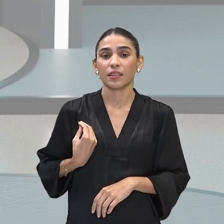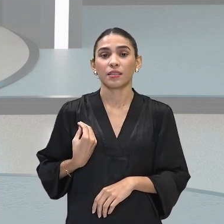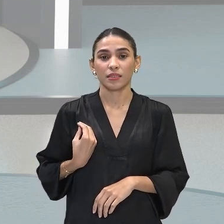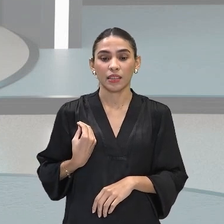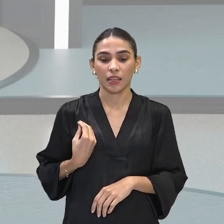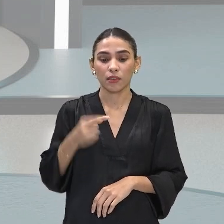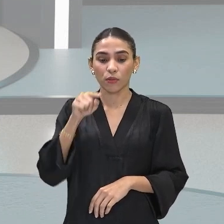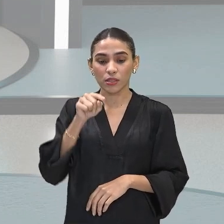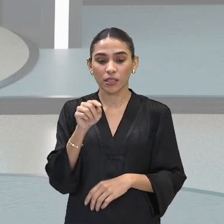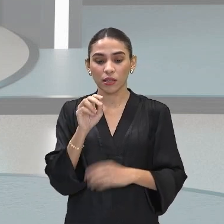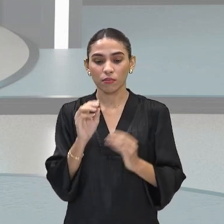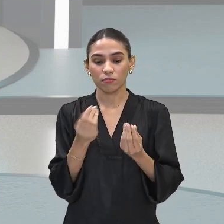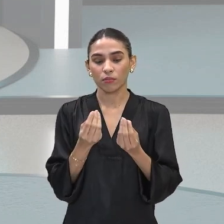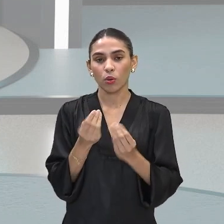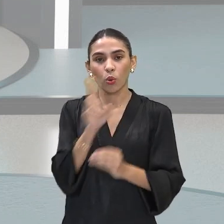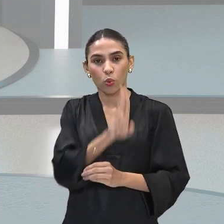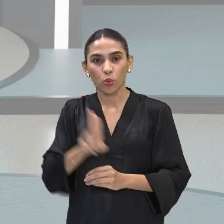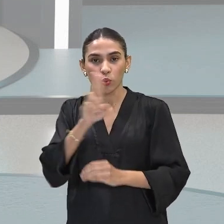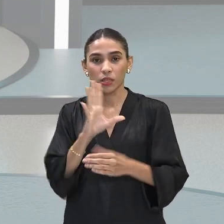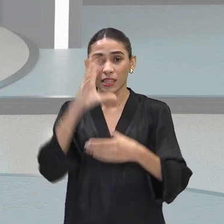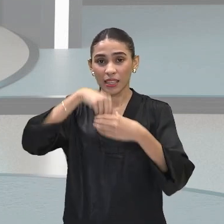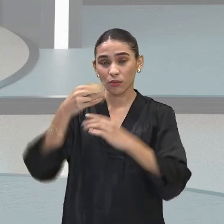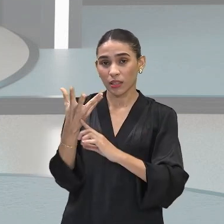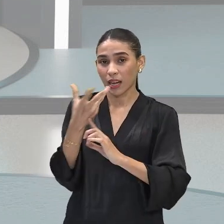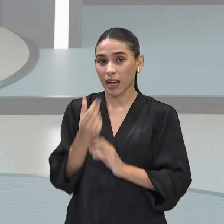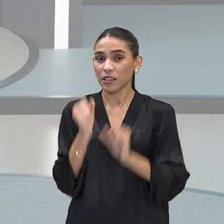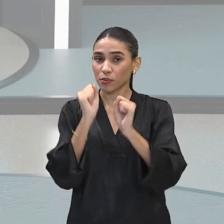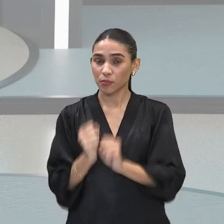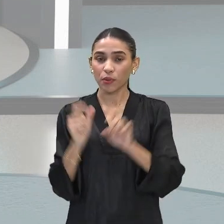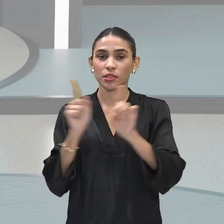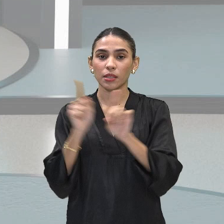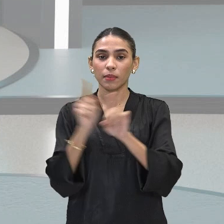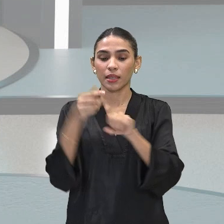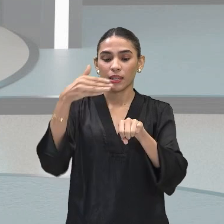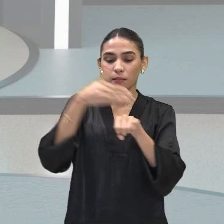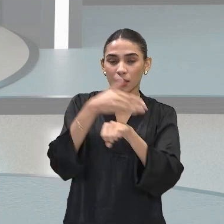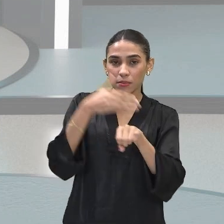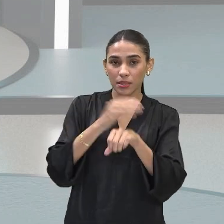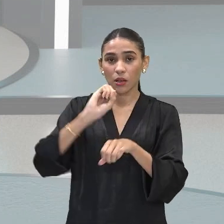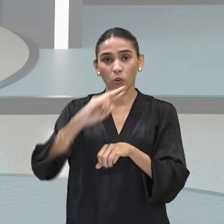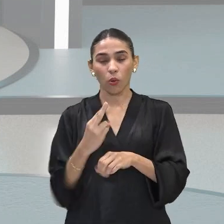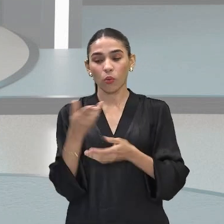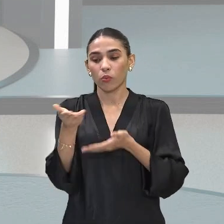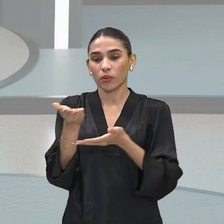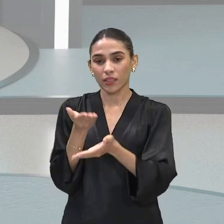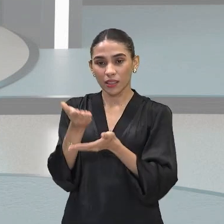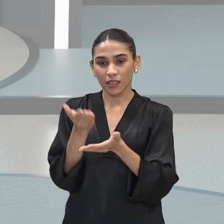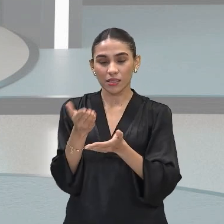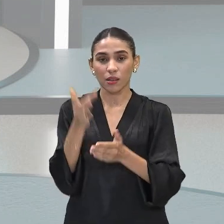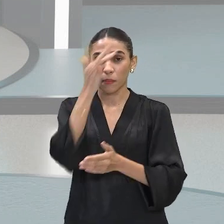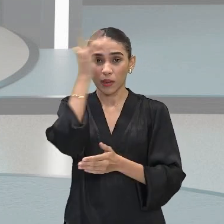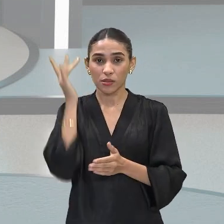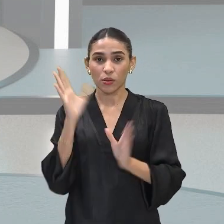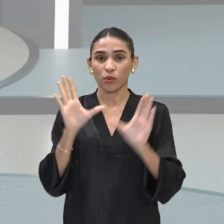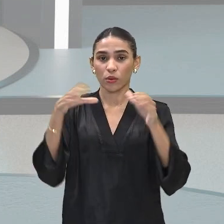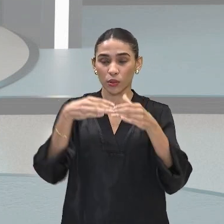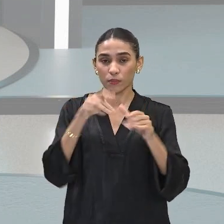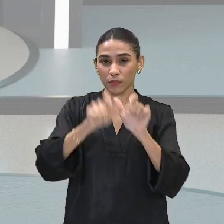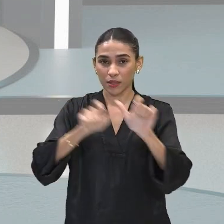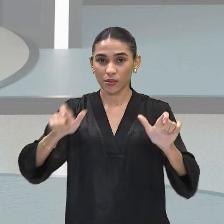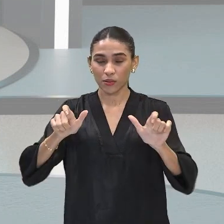de serem os objetos, também pode ser a interação e participação né, da plateia, do público ali com